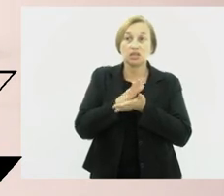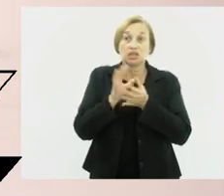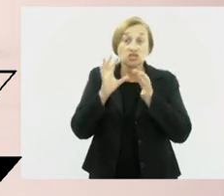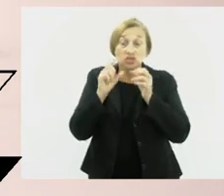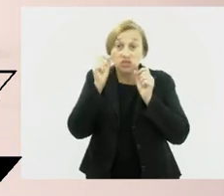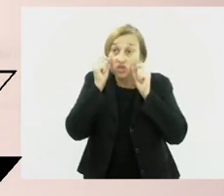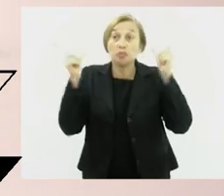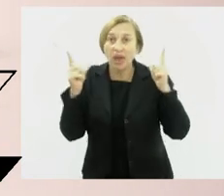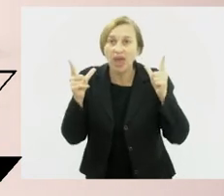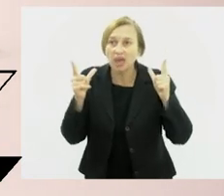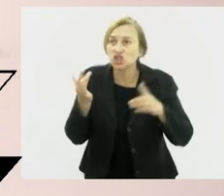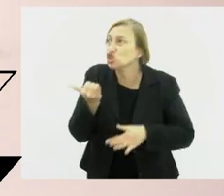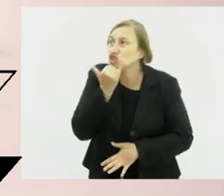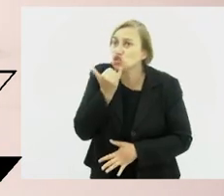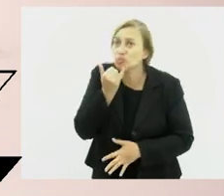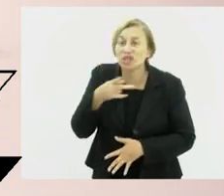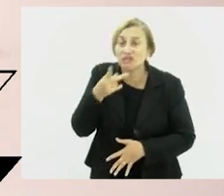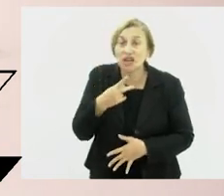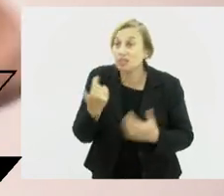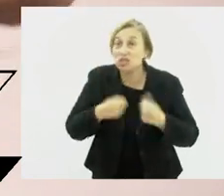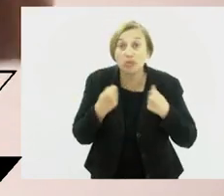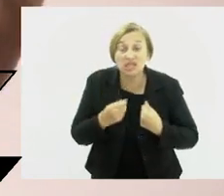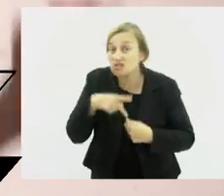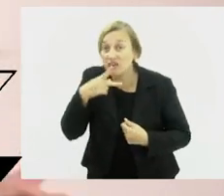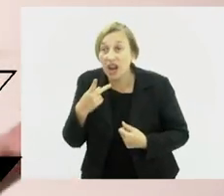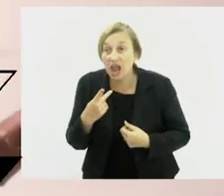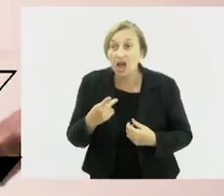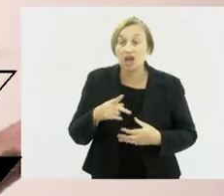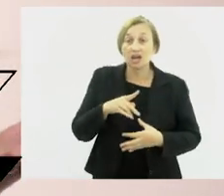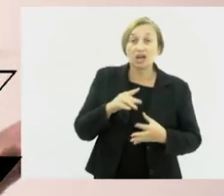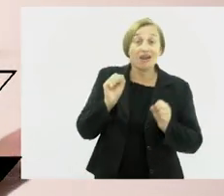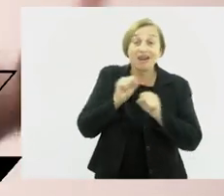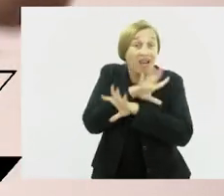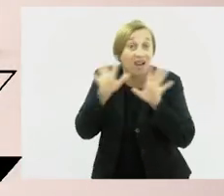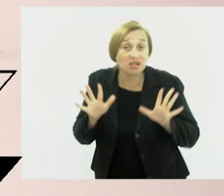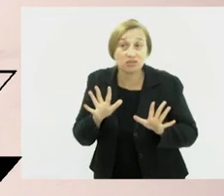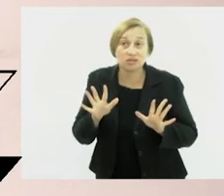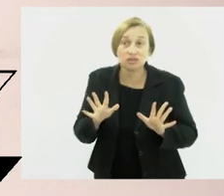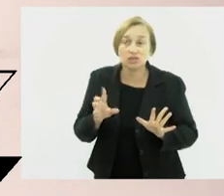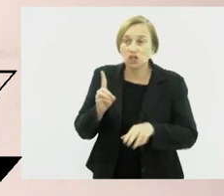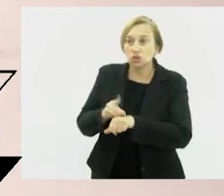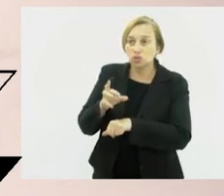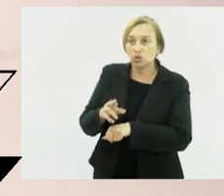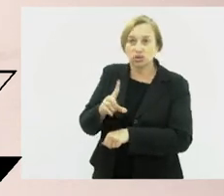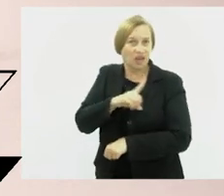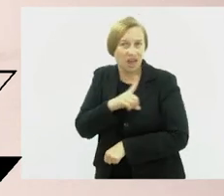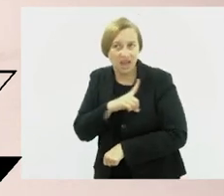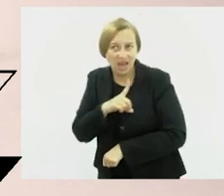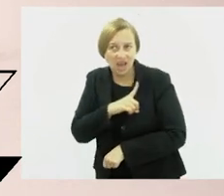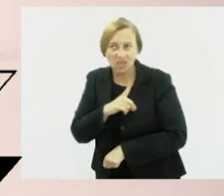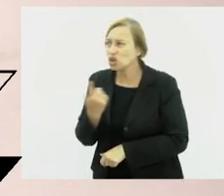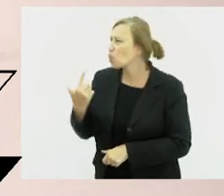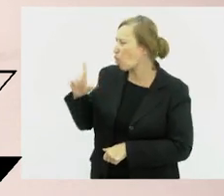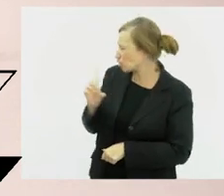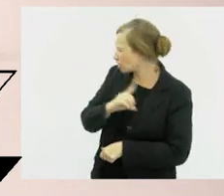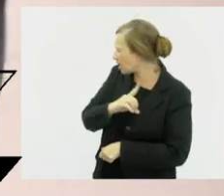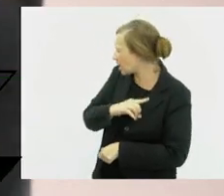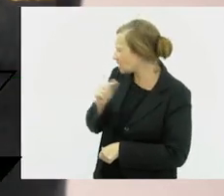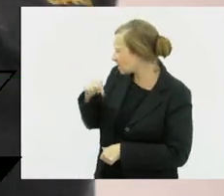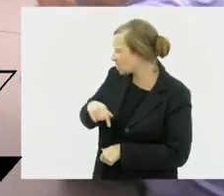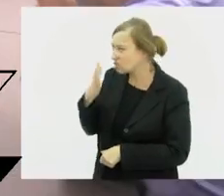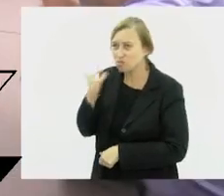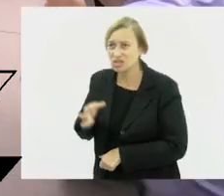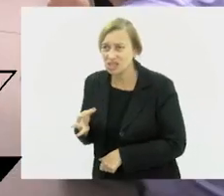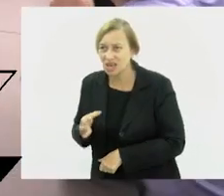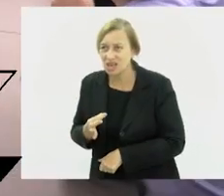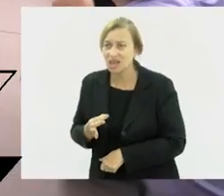pelo amor de Deus, desculpa estar falando assim, mas eu preciso falar o português claro. Doutor delegado, e eu não sei se tem outros delegados aqui, tem um